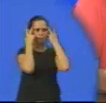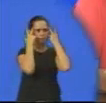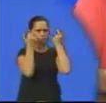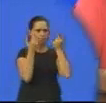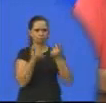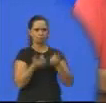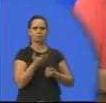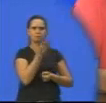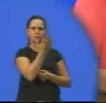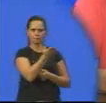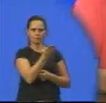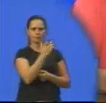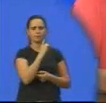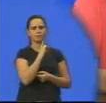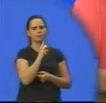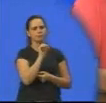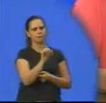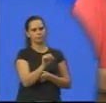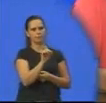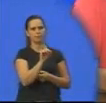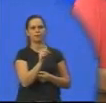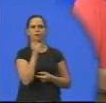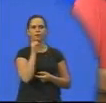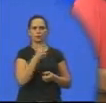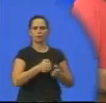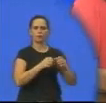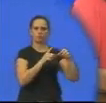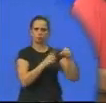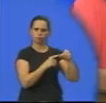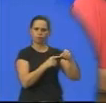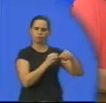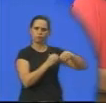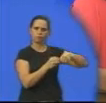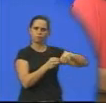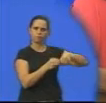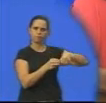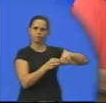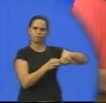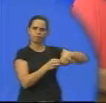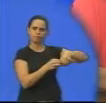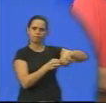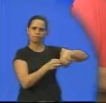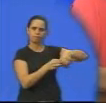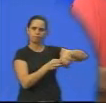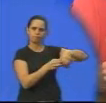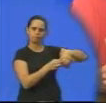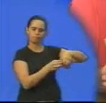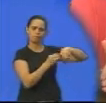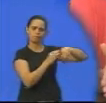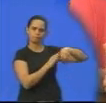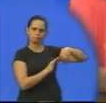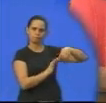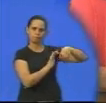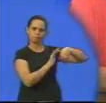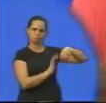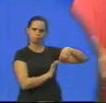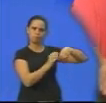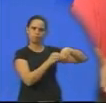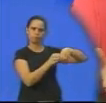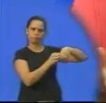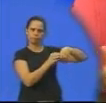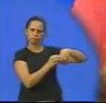ou normal, em que há uma dilatação, não é? Há uma abertura do canal vaginal da mulher